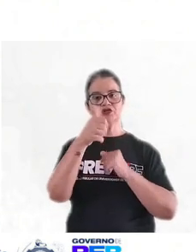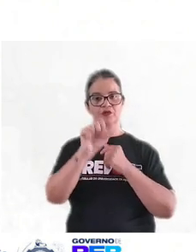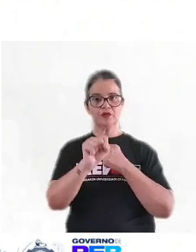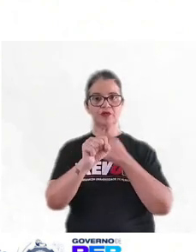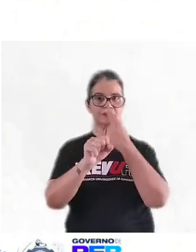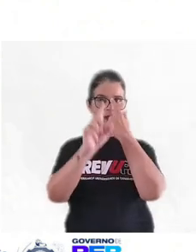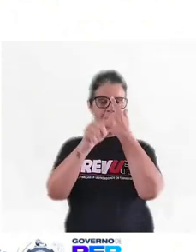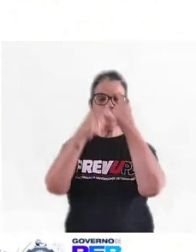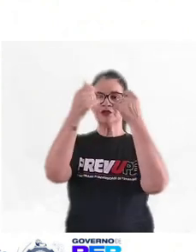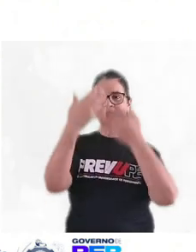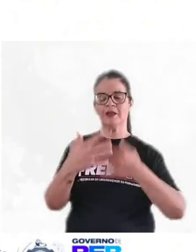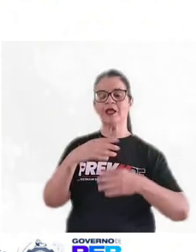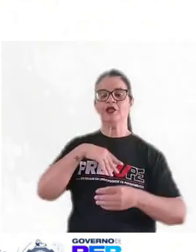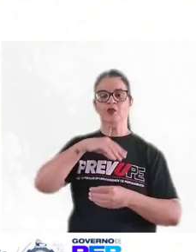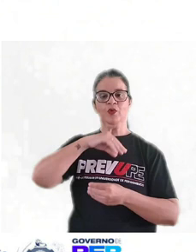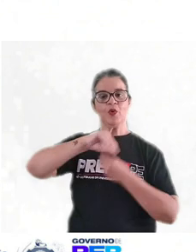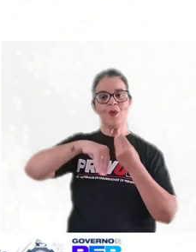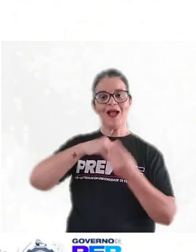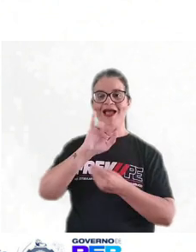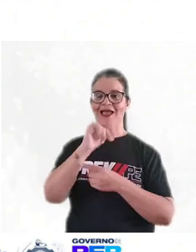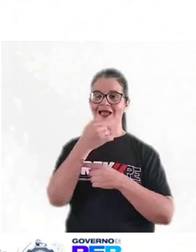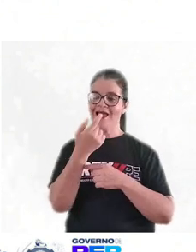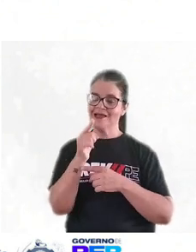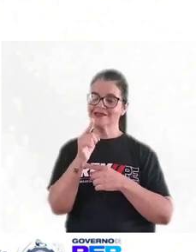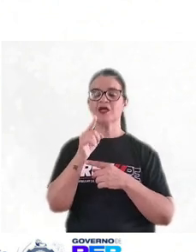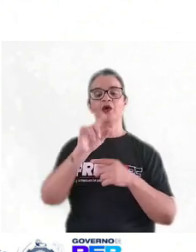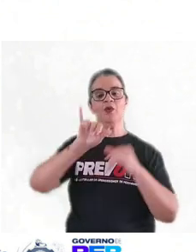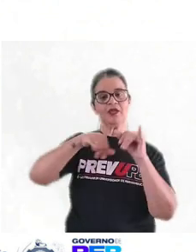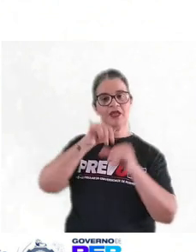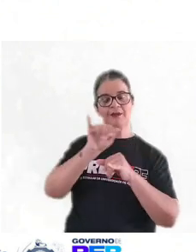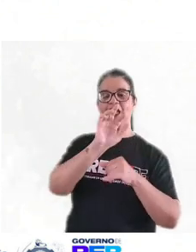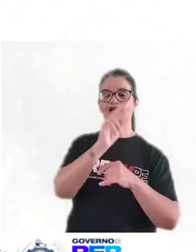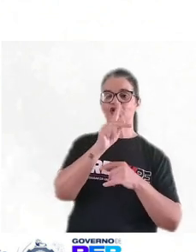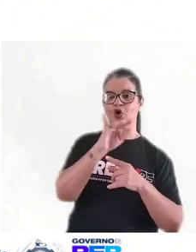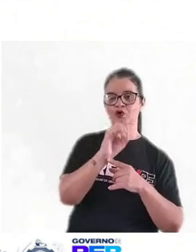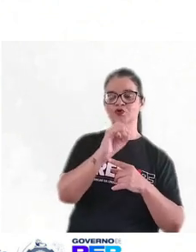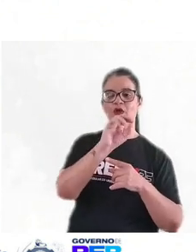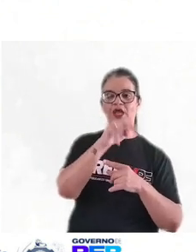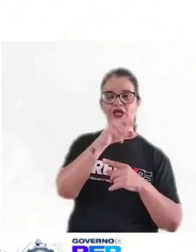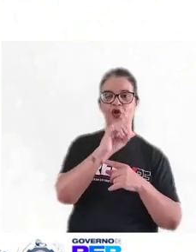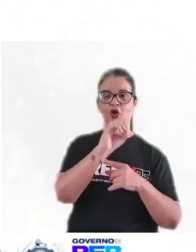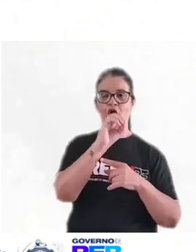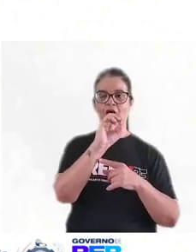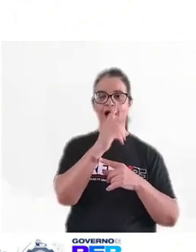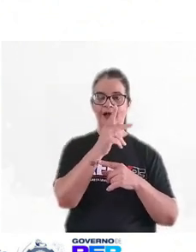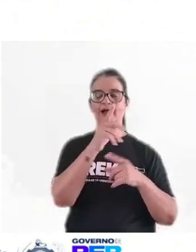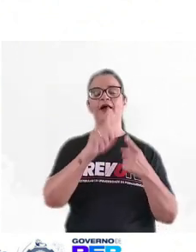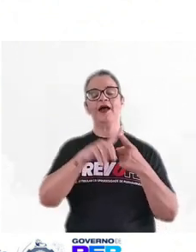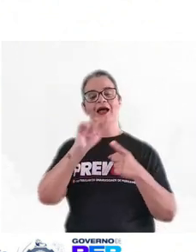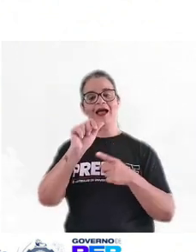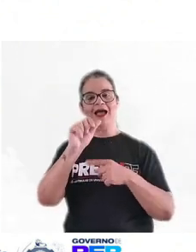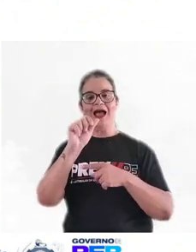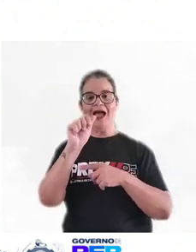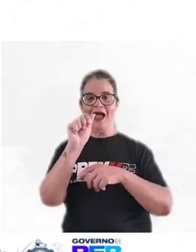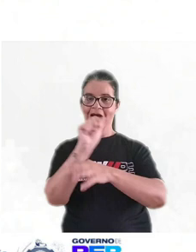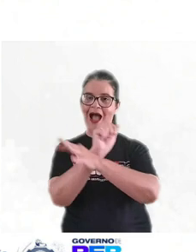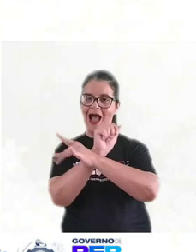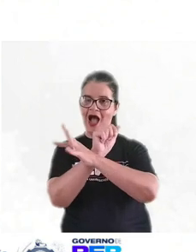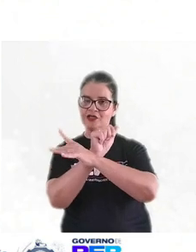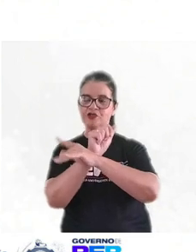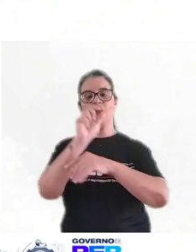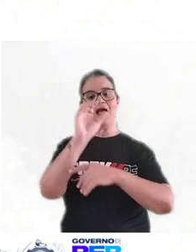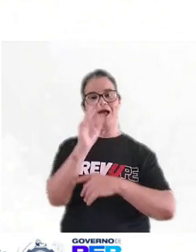Na questão 18, é dito que uma reação química entre o hidróxido de sódio, NaOH, e o ácido